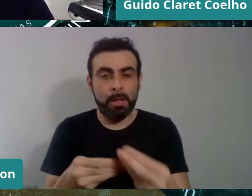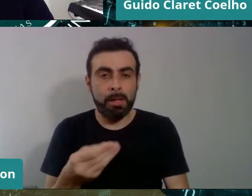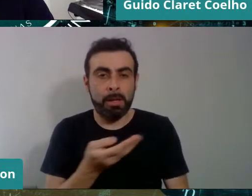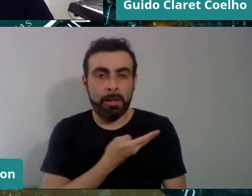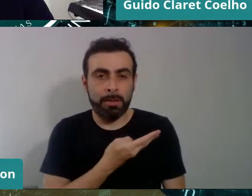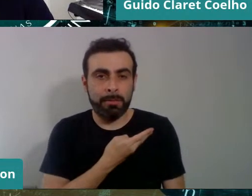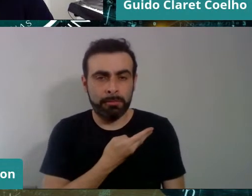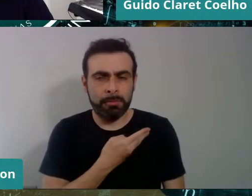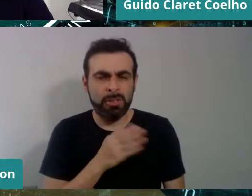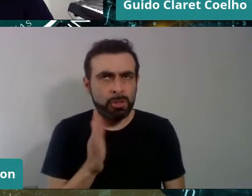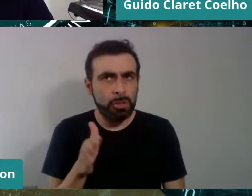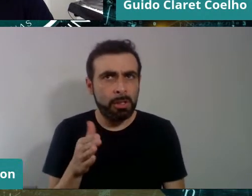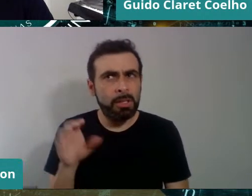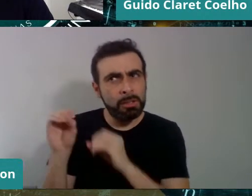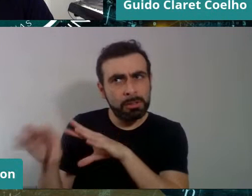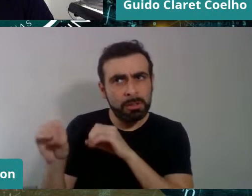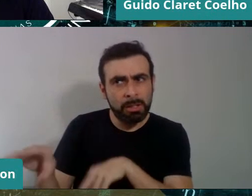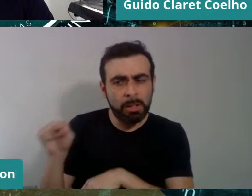meu aluno